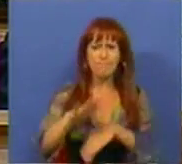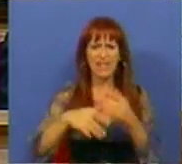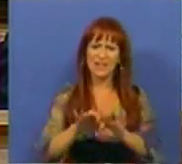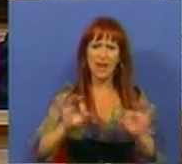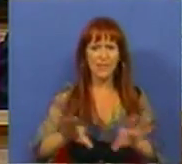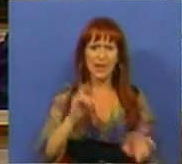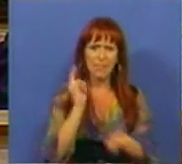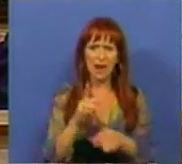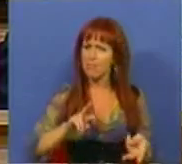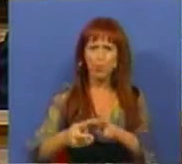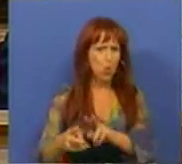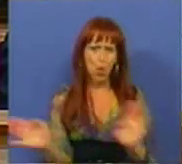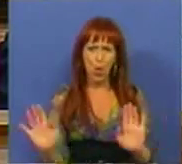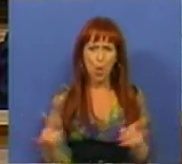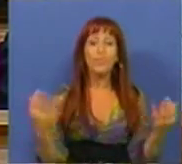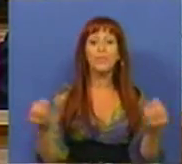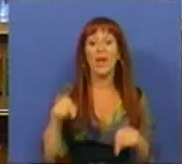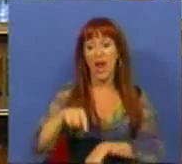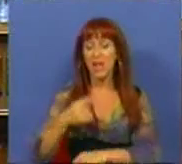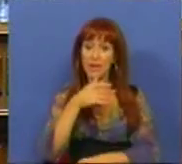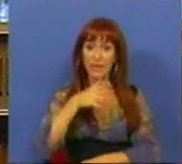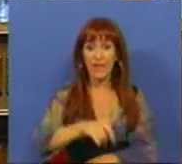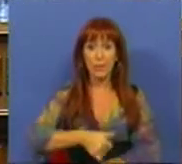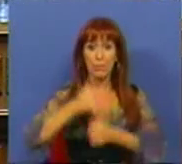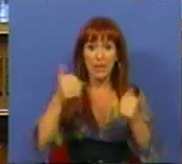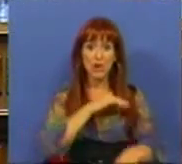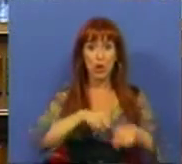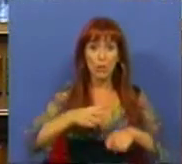como está, nada muda. Aliás, foi aqui bem dito pelo